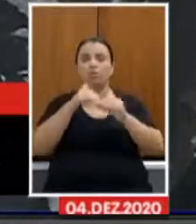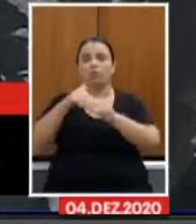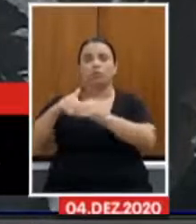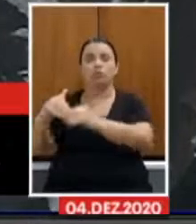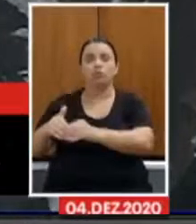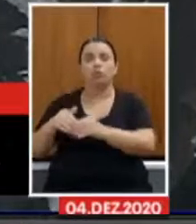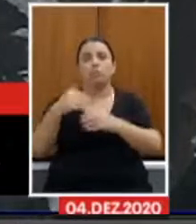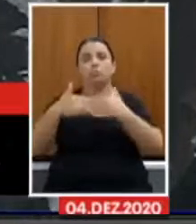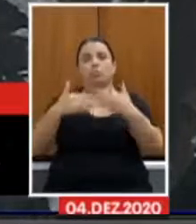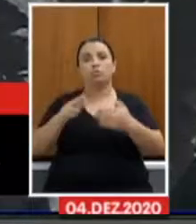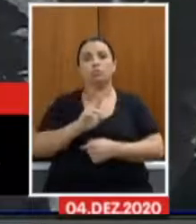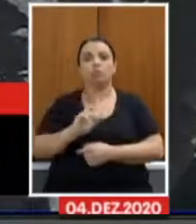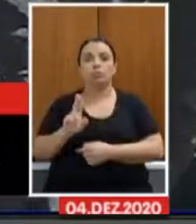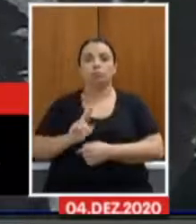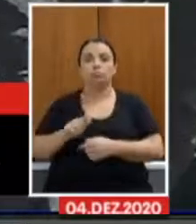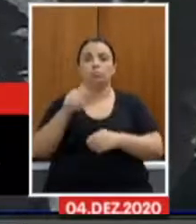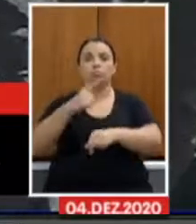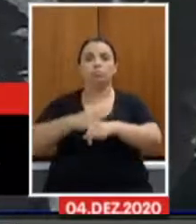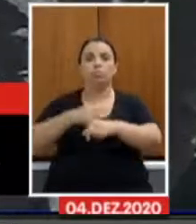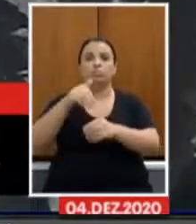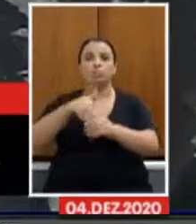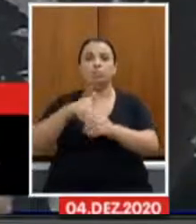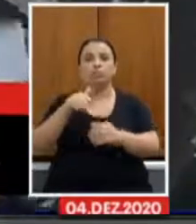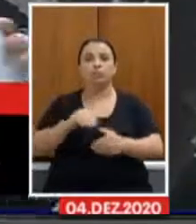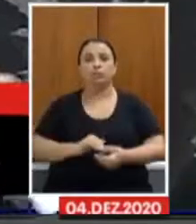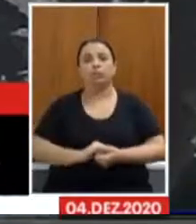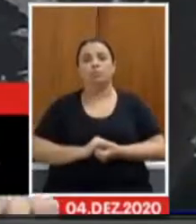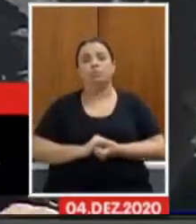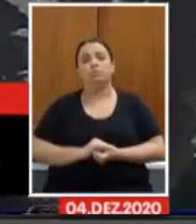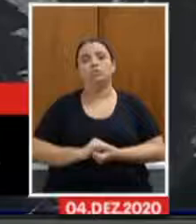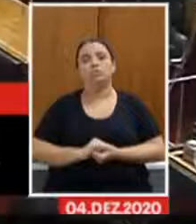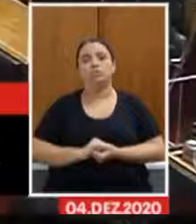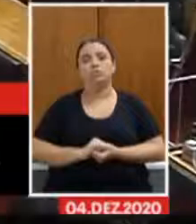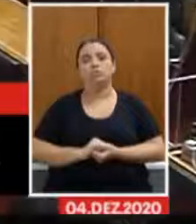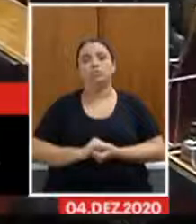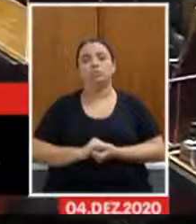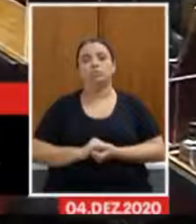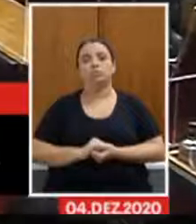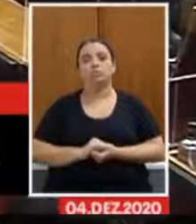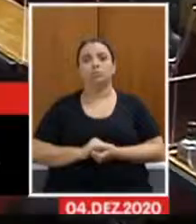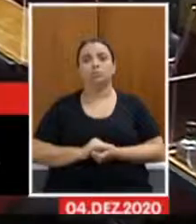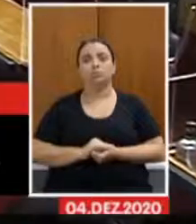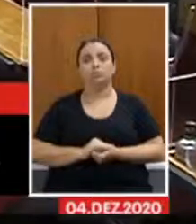nominal. Em votação, parecer, em votação.